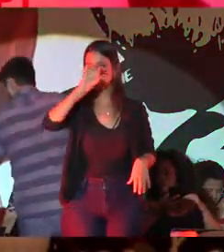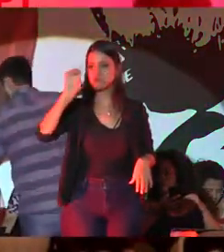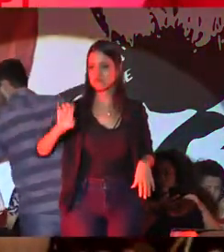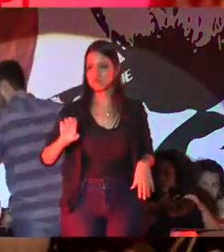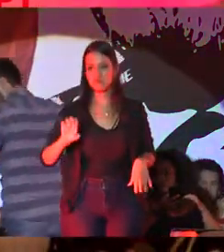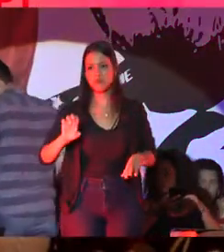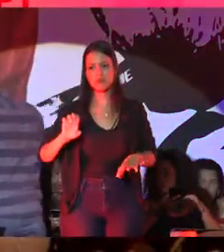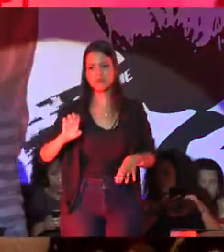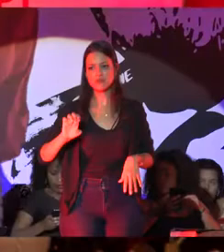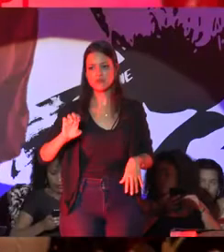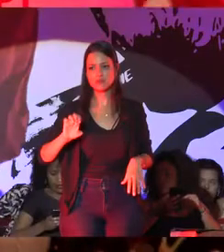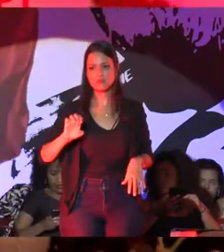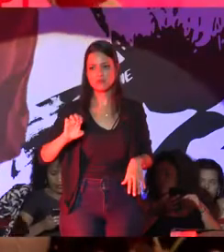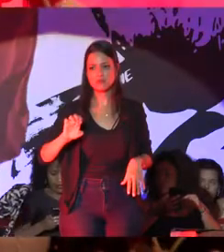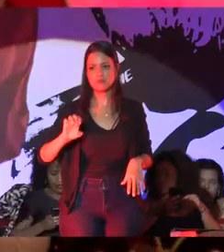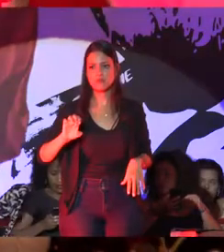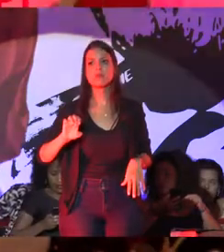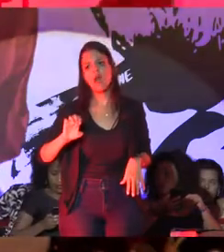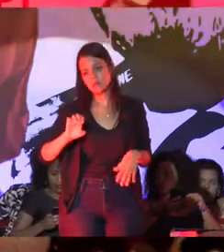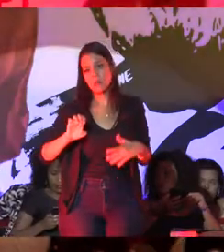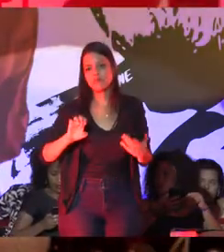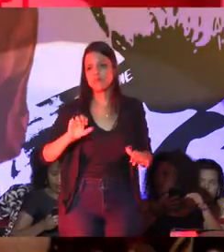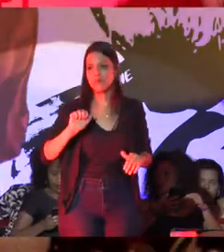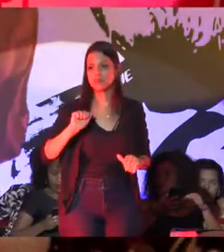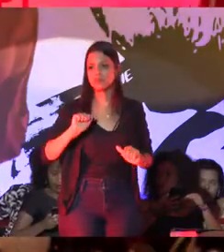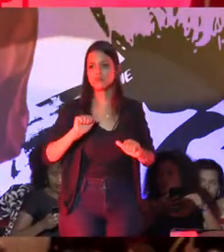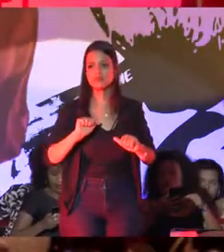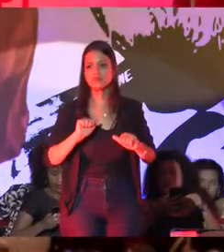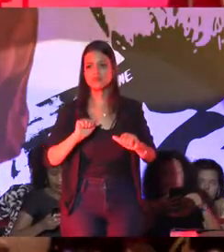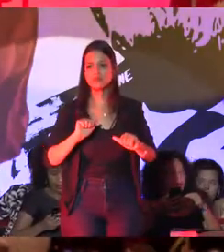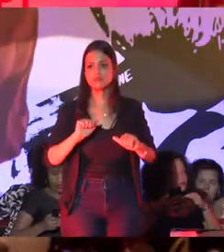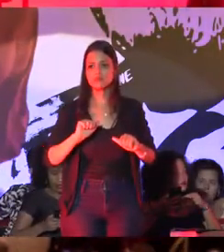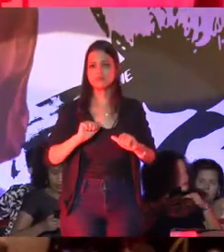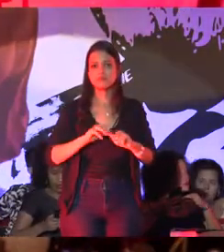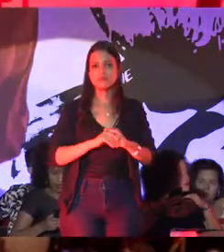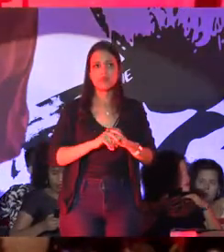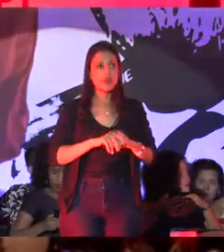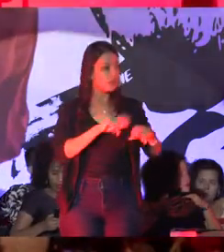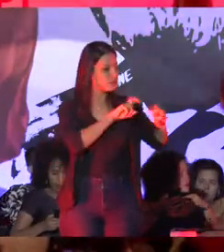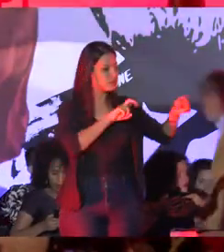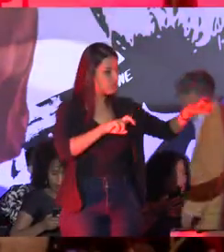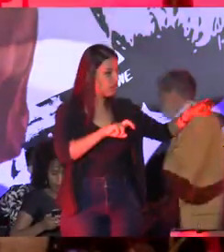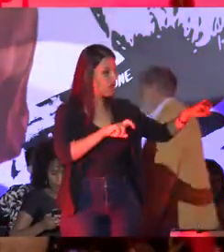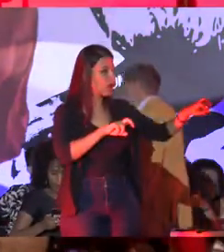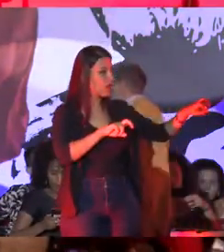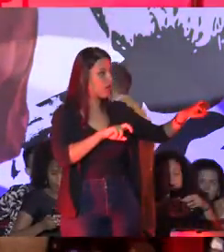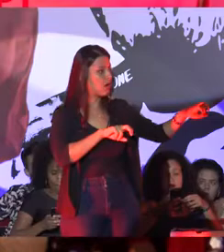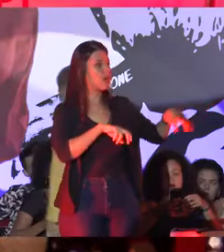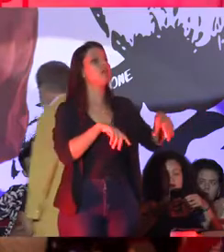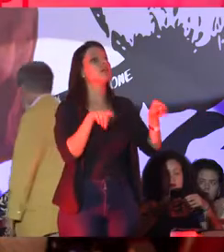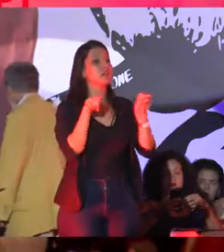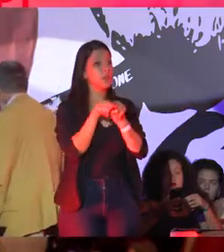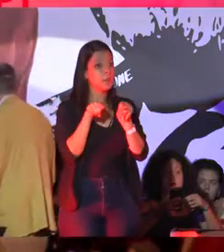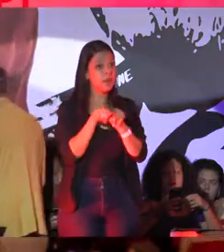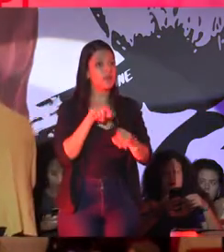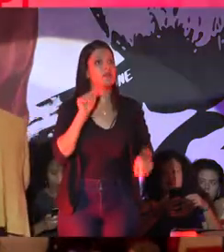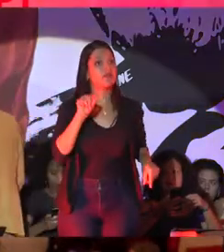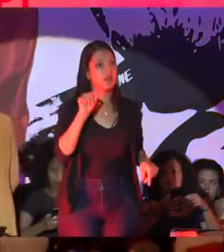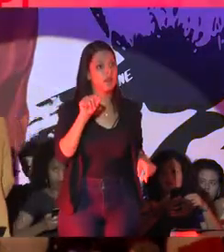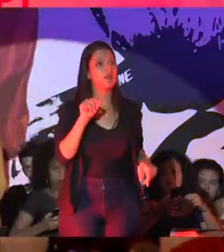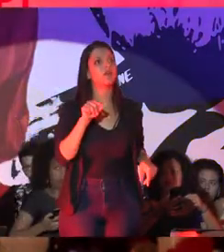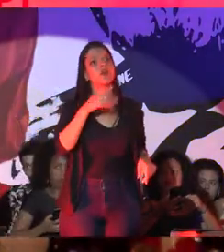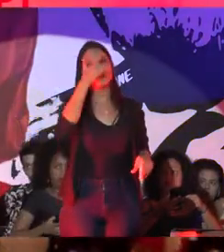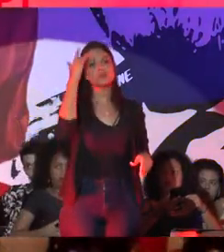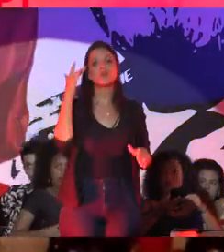nossos senadores e senadoras, para ficar aqui na nossa mesa. Convidar também os membros da